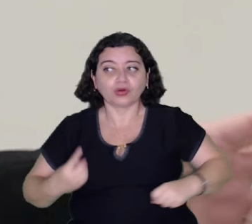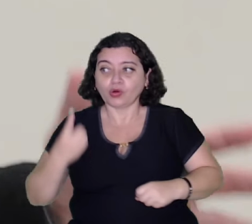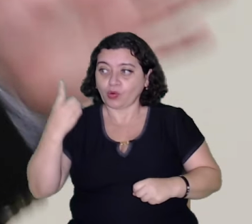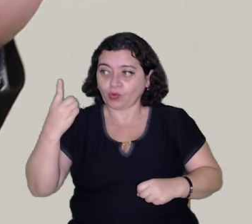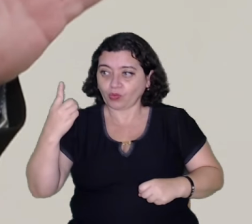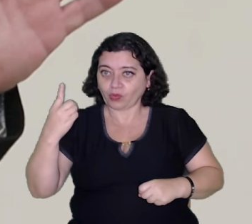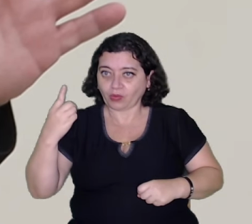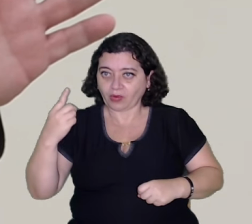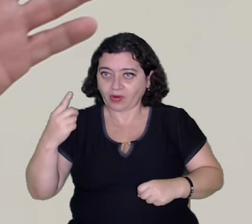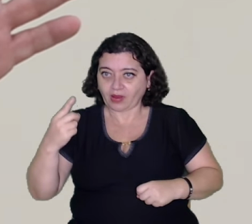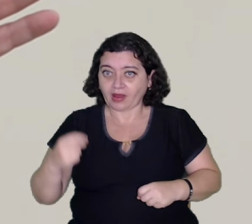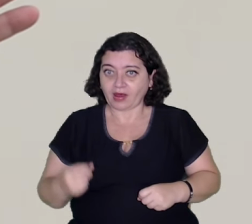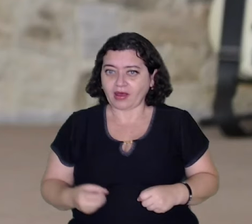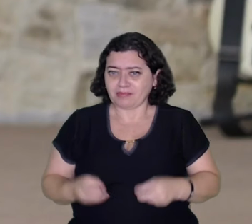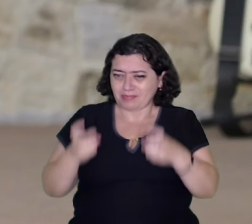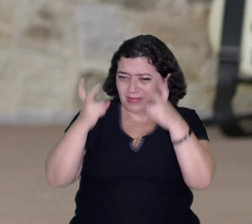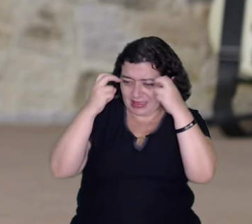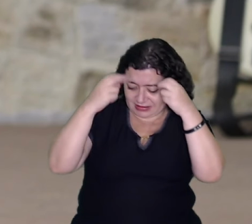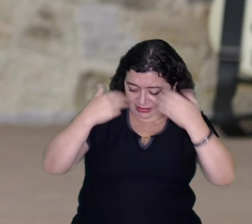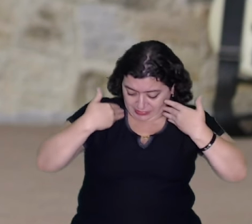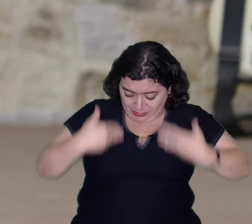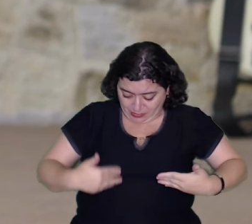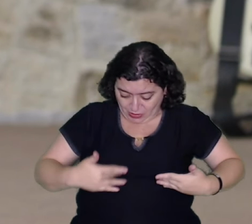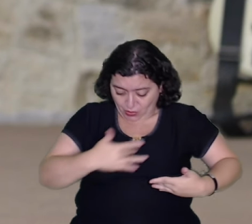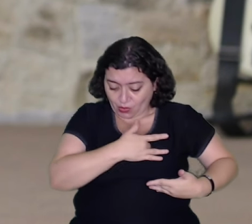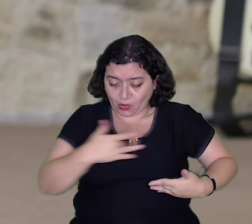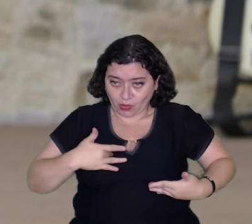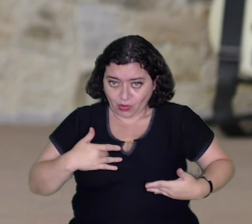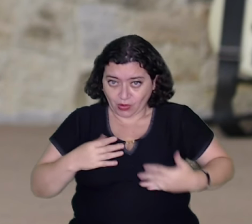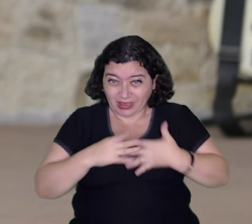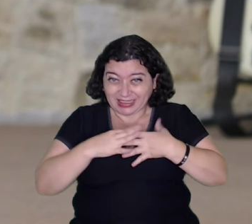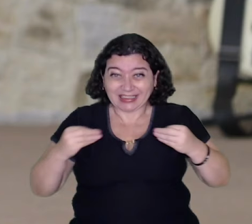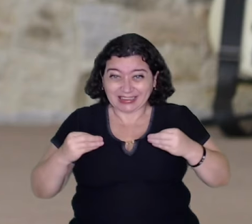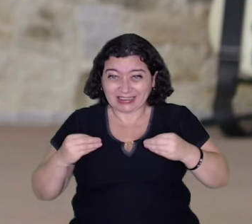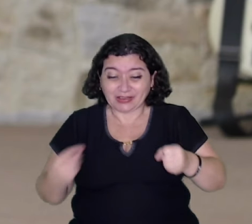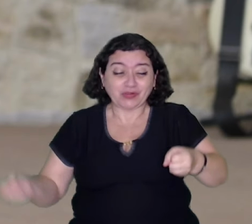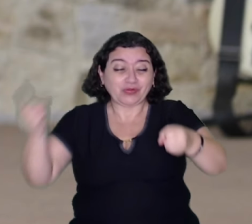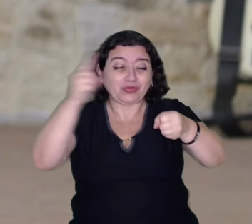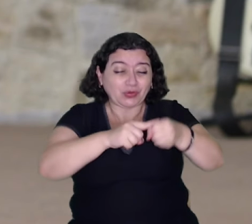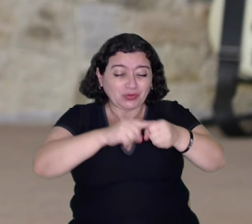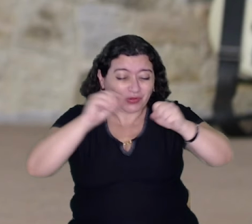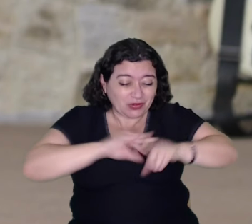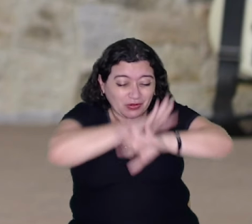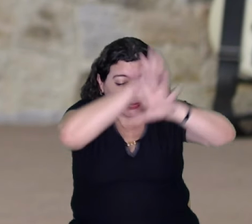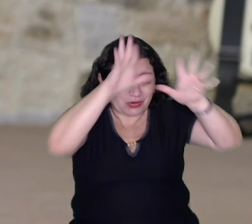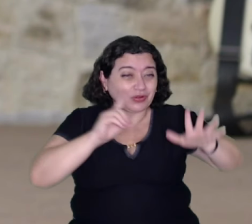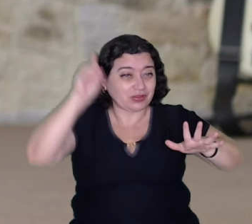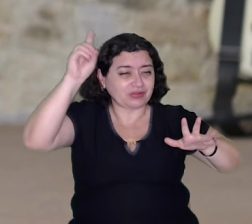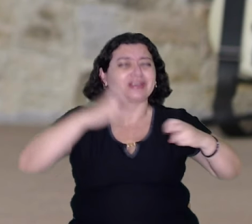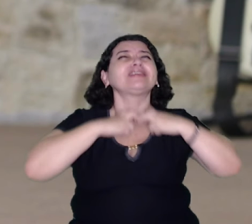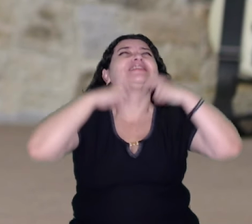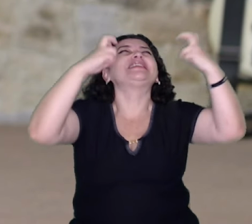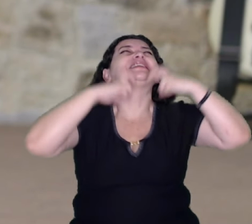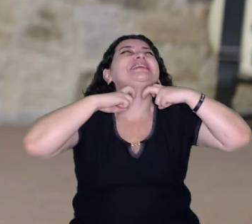que estava são, voltou, glorificando a Deus em alta